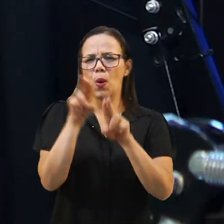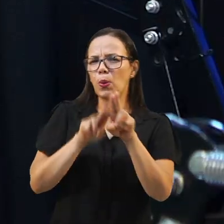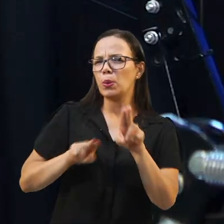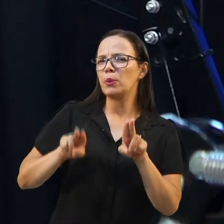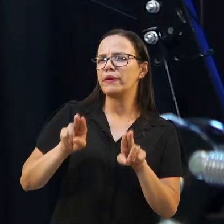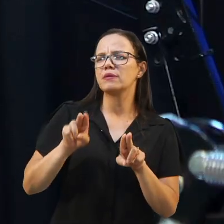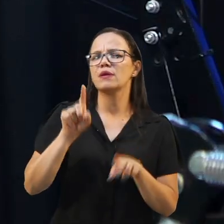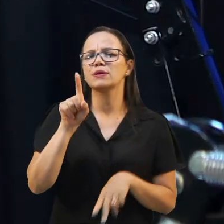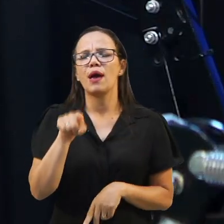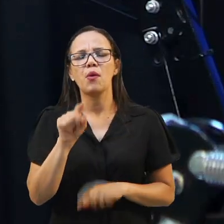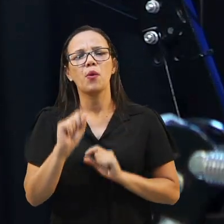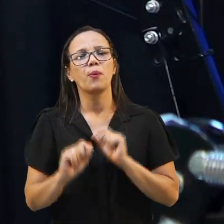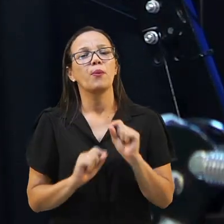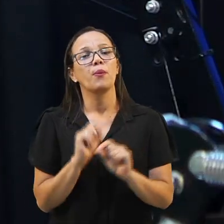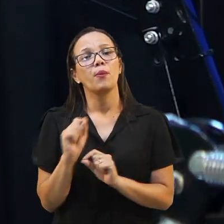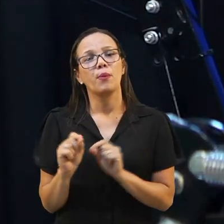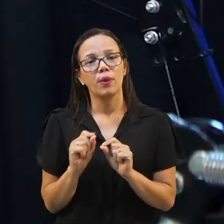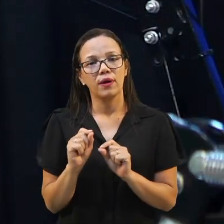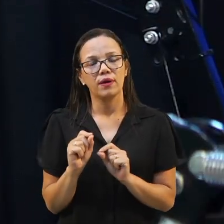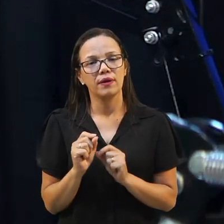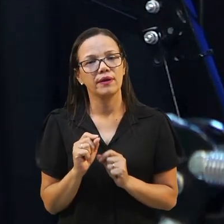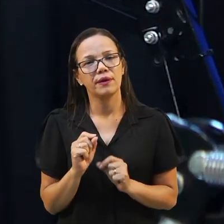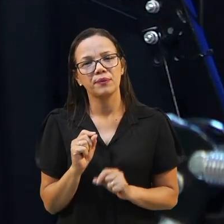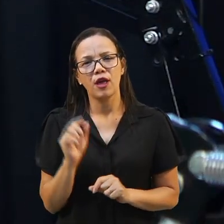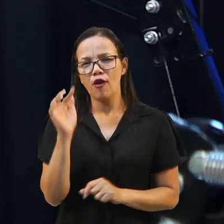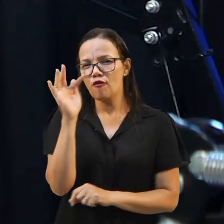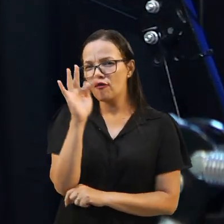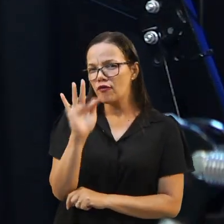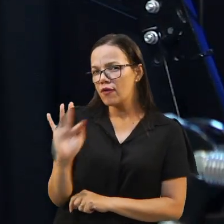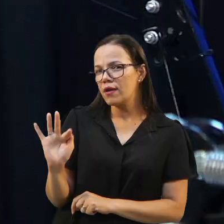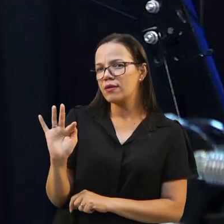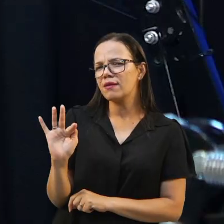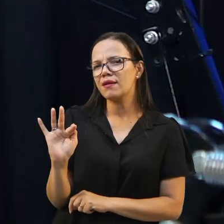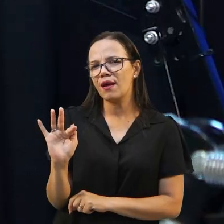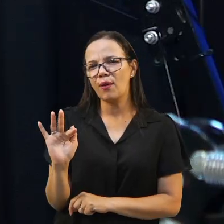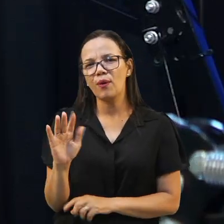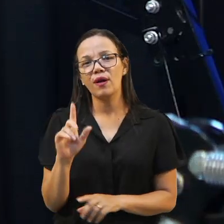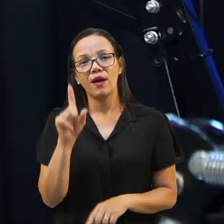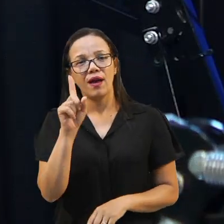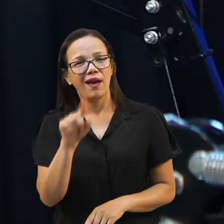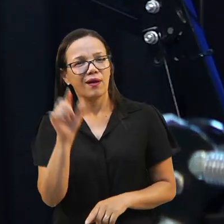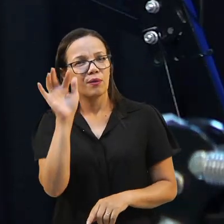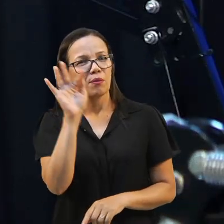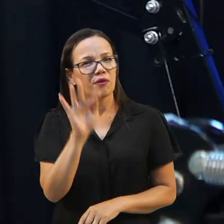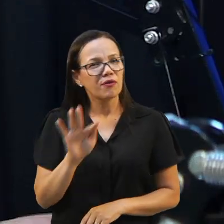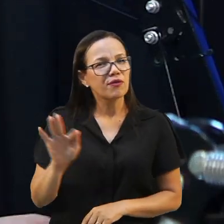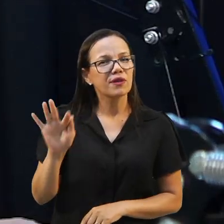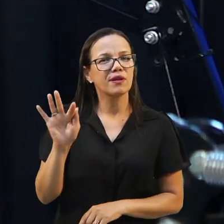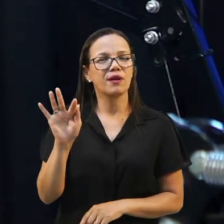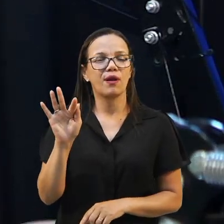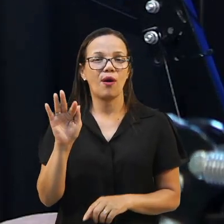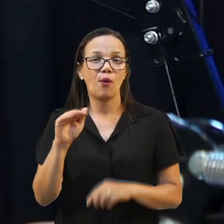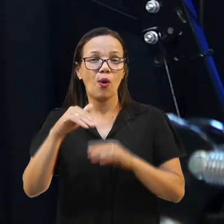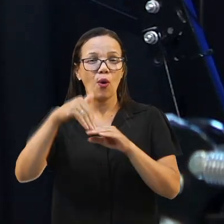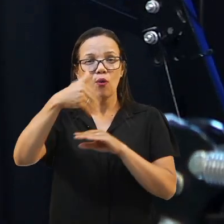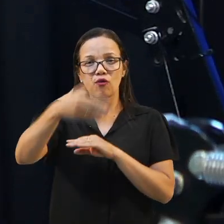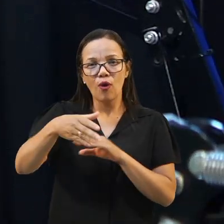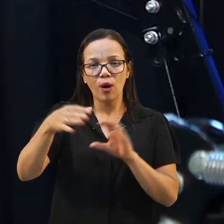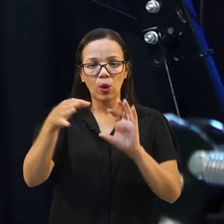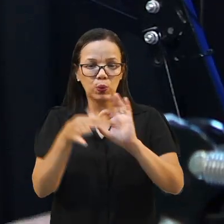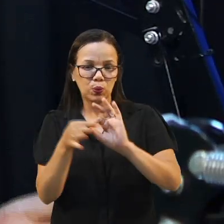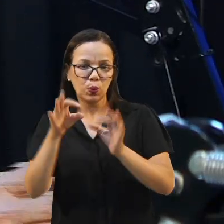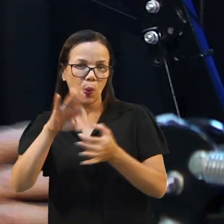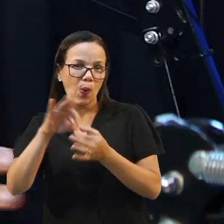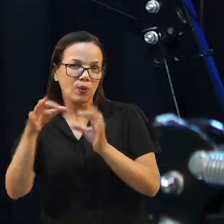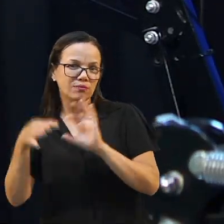universidade, ela era federal, mas ela era uma federal fora do contexto,